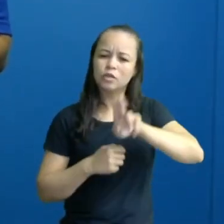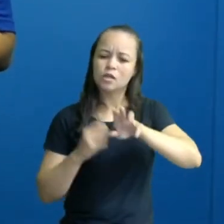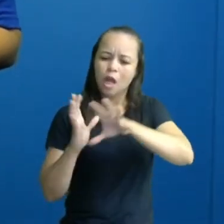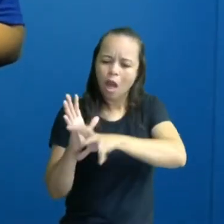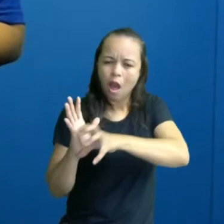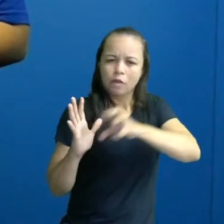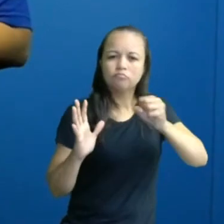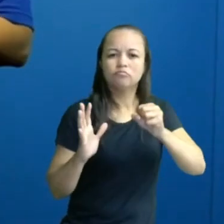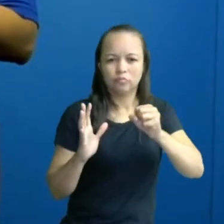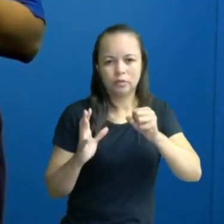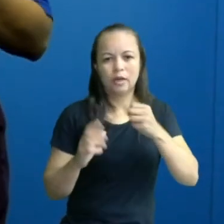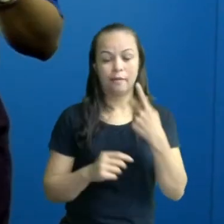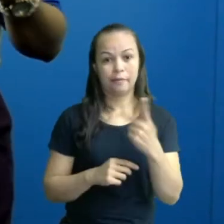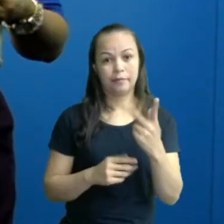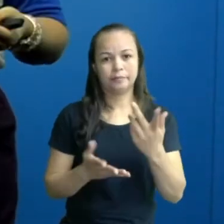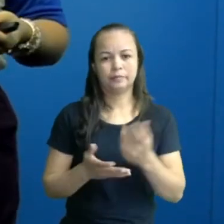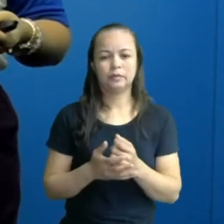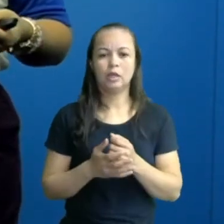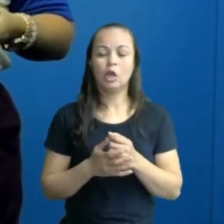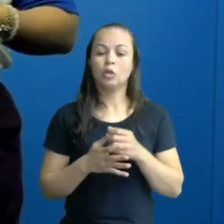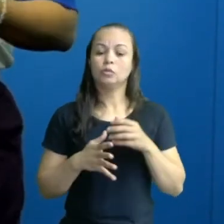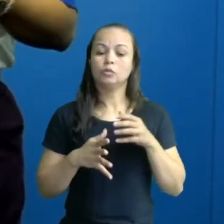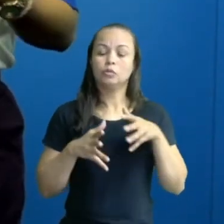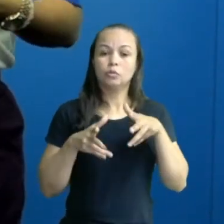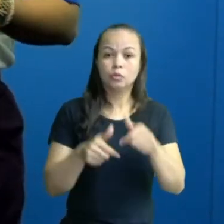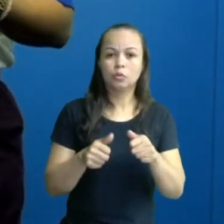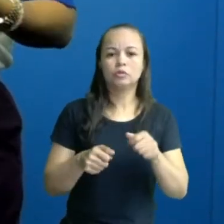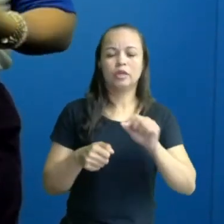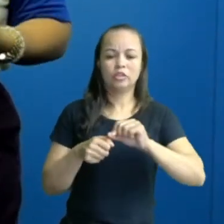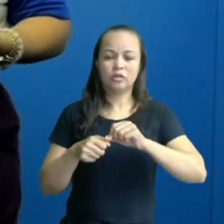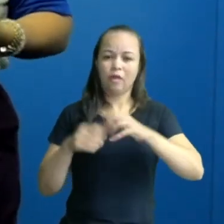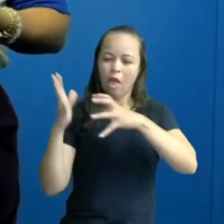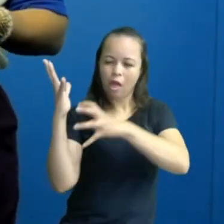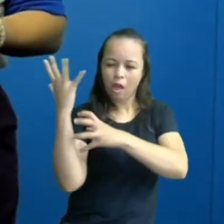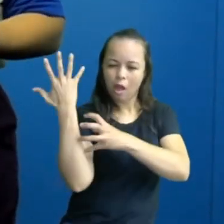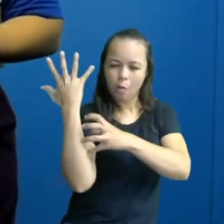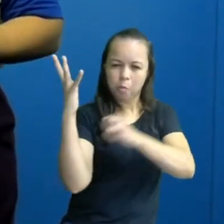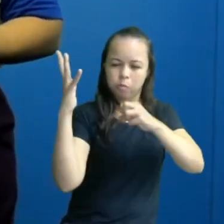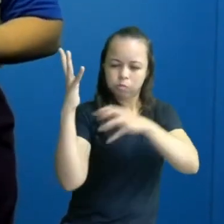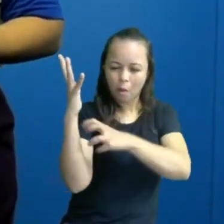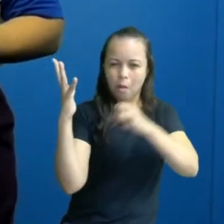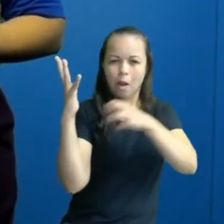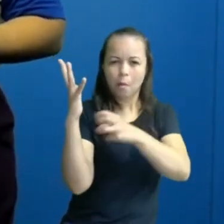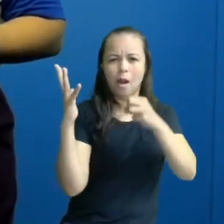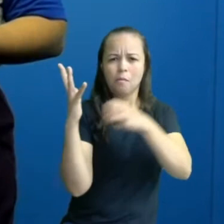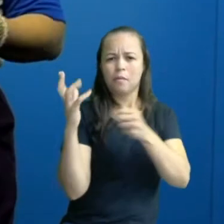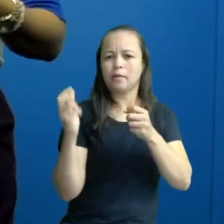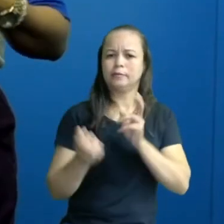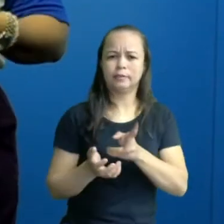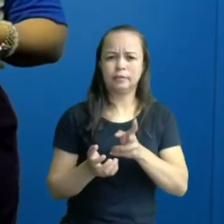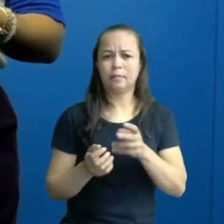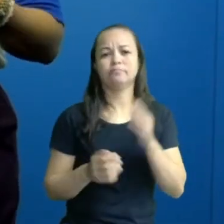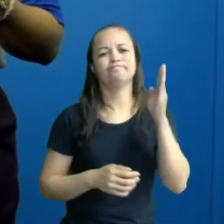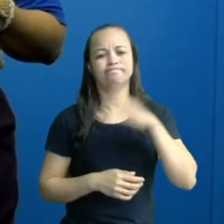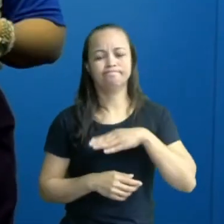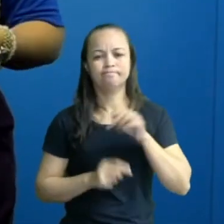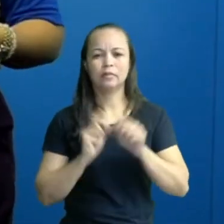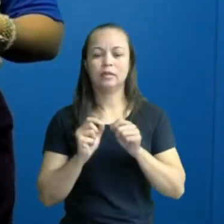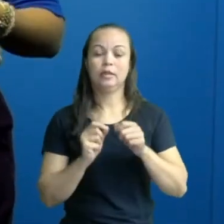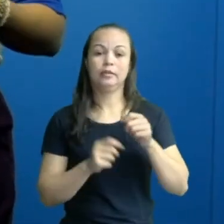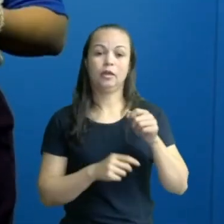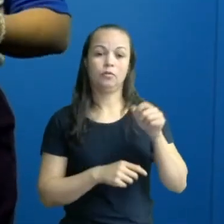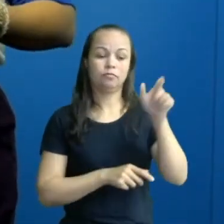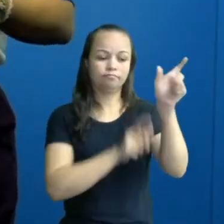aquele recurso. Tudo que a gente faz de muito, demais na natureza pode fazer mal. Então, os portugueses, eles